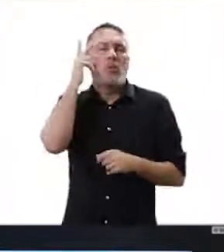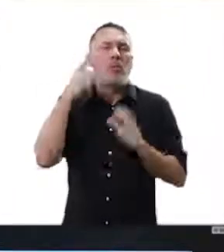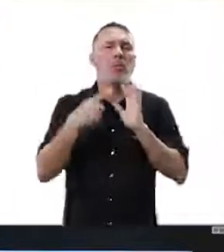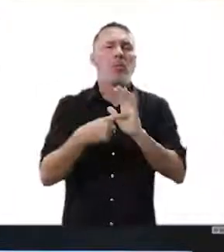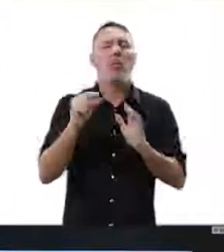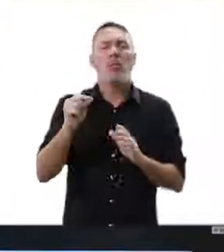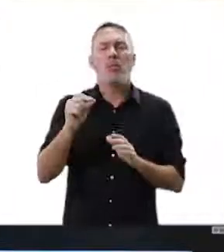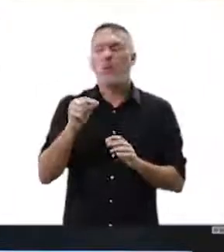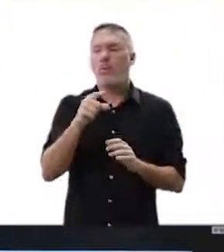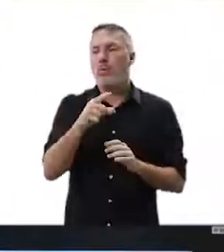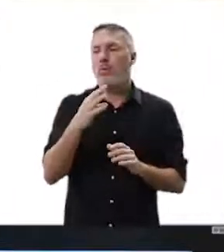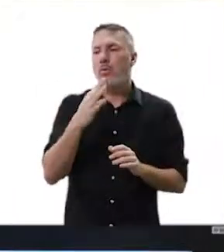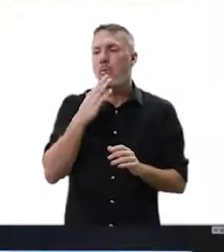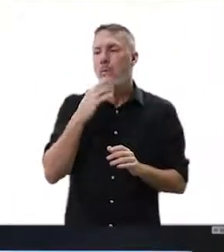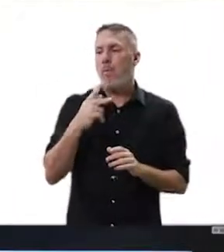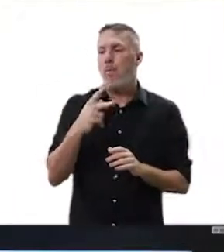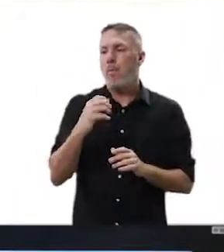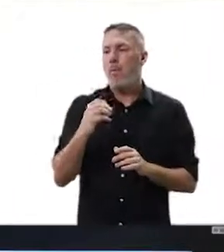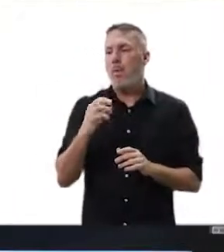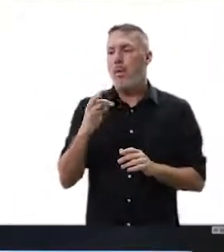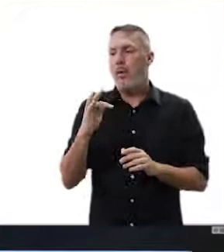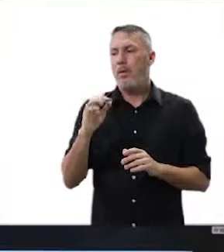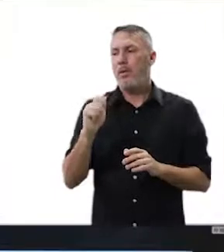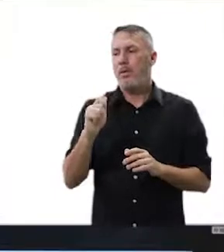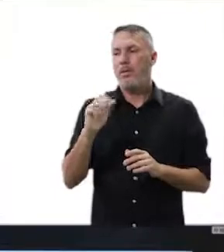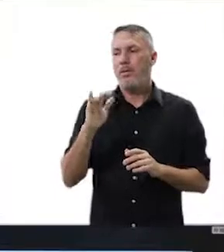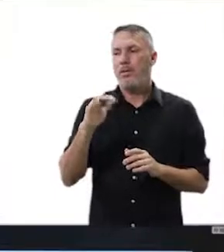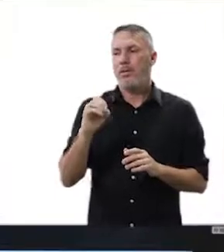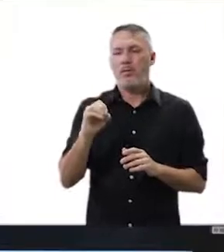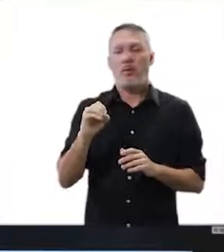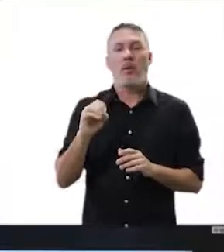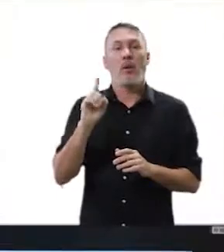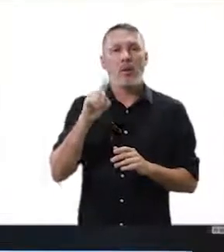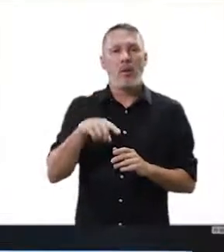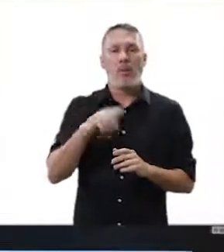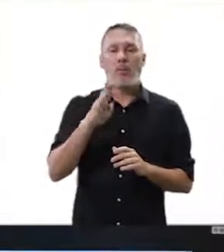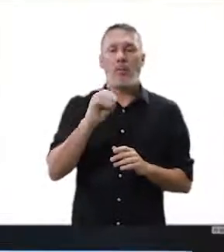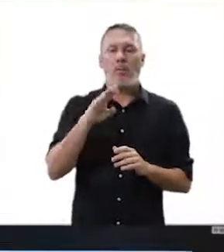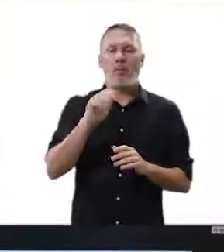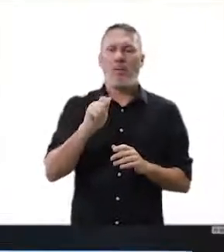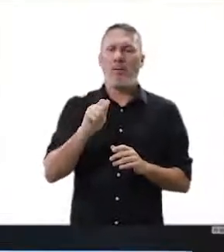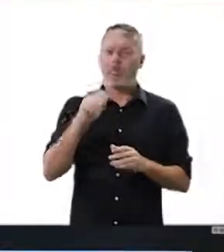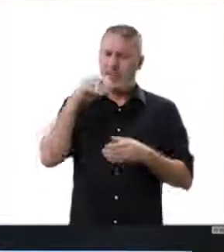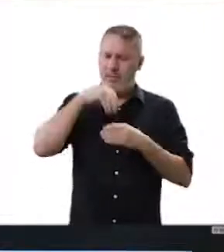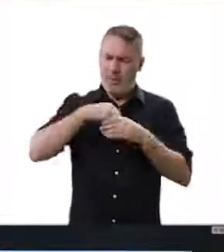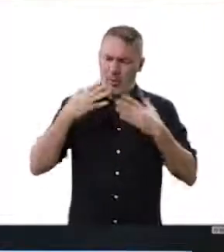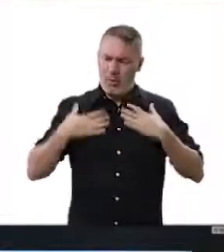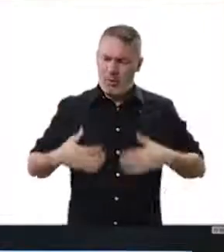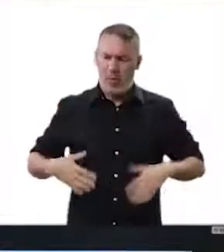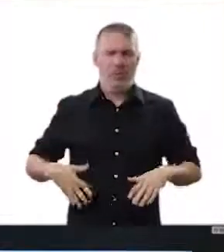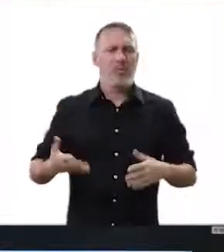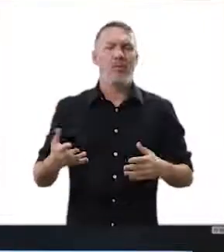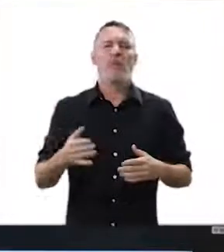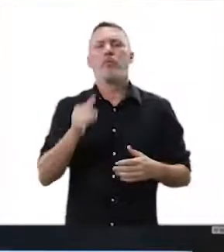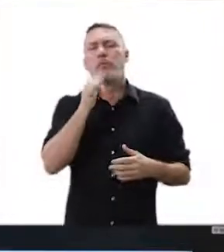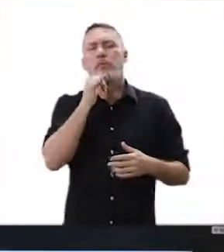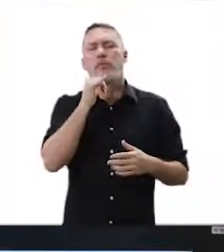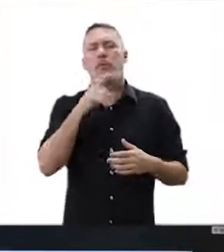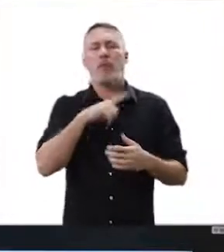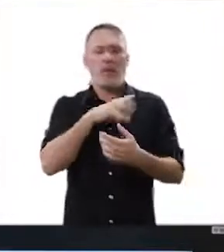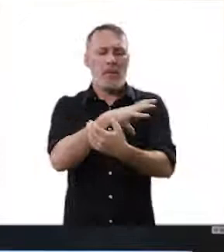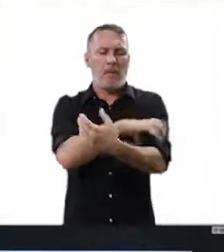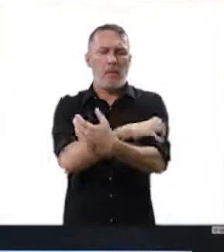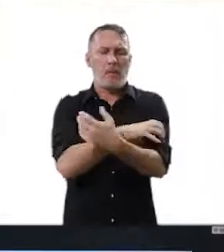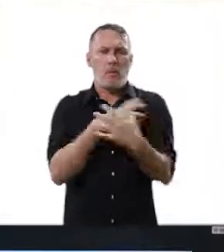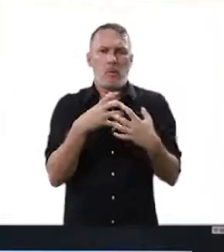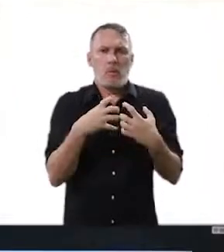a gente precisa que a nossa membrana ela seja despolarizada, que ela saia do seu estágio de equilíbrio